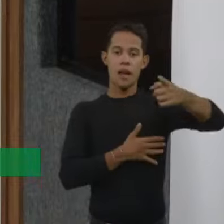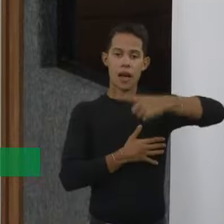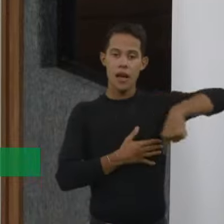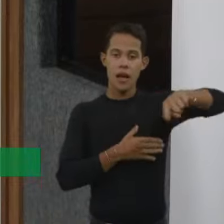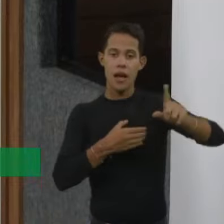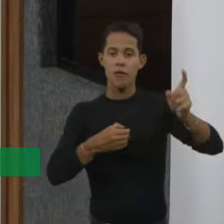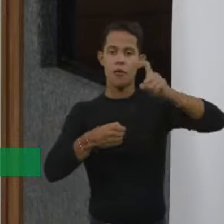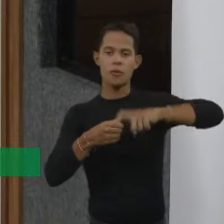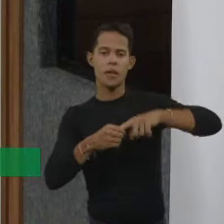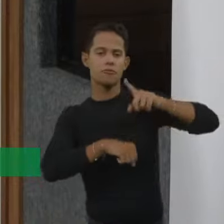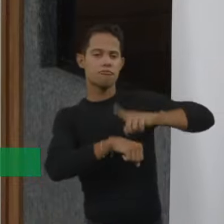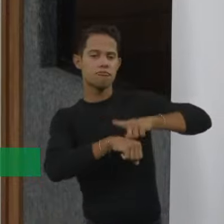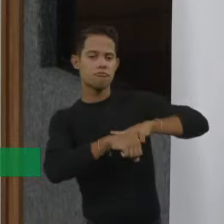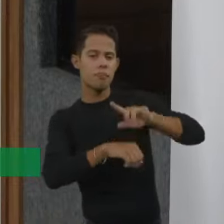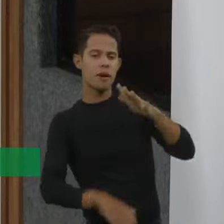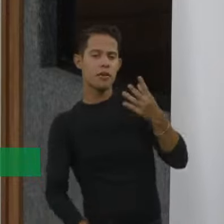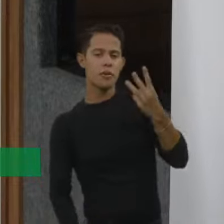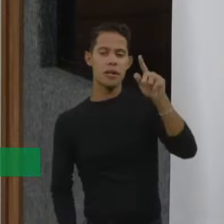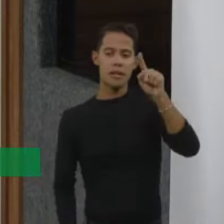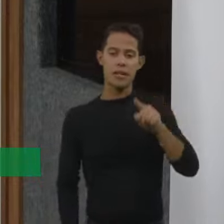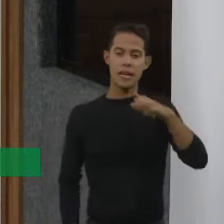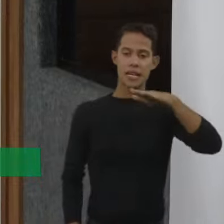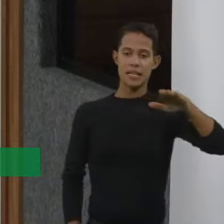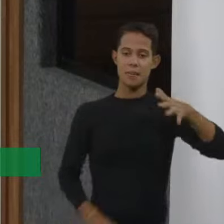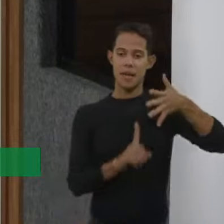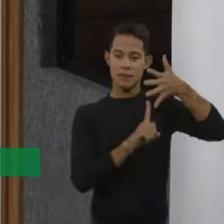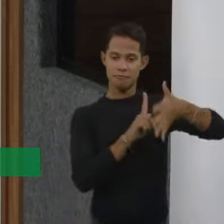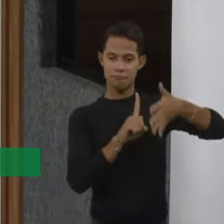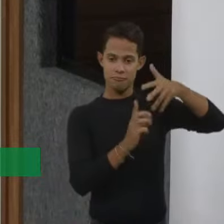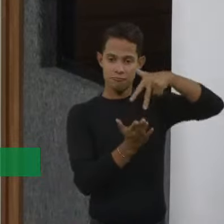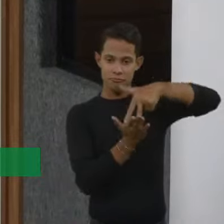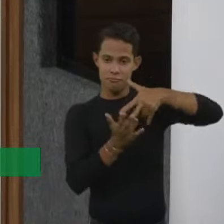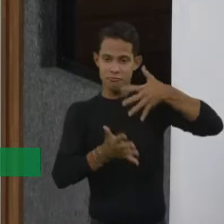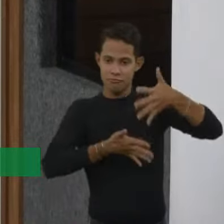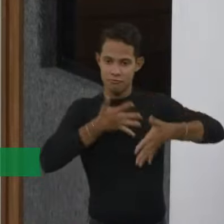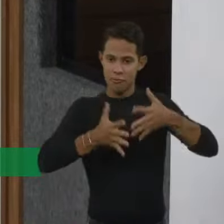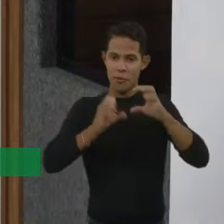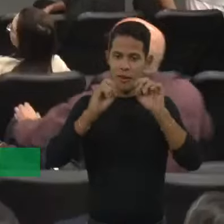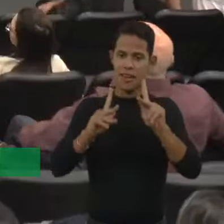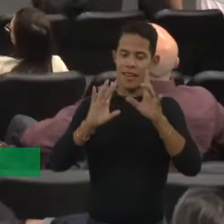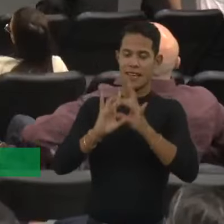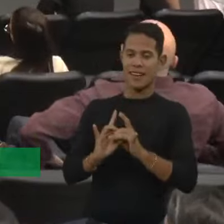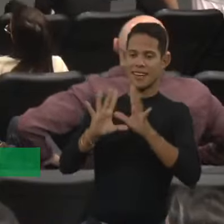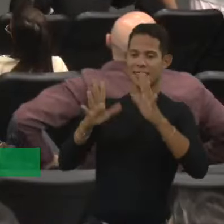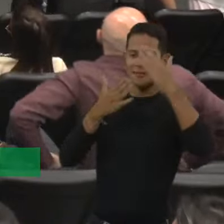previsão inicial é 3h30 para a próxima palestra. Perfeito? Fique à vontade. Muito obrigado.